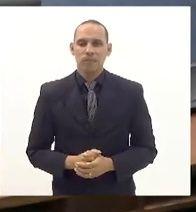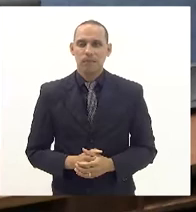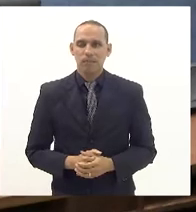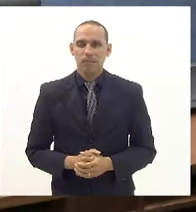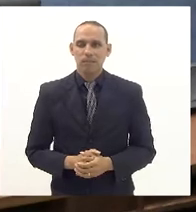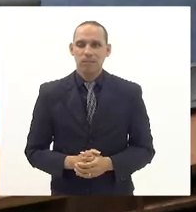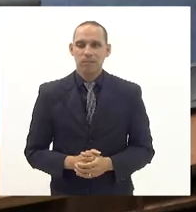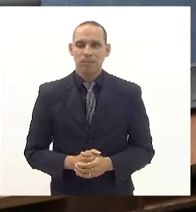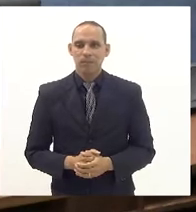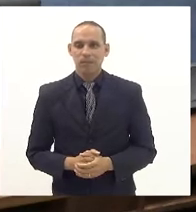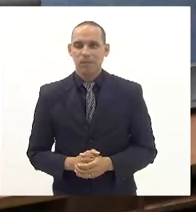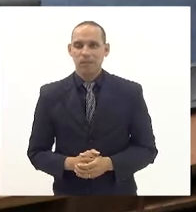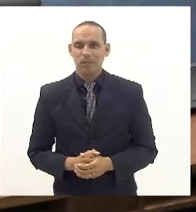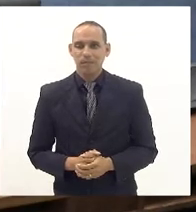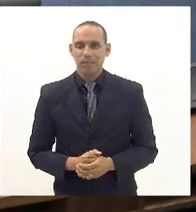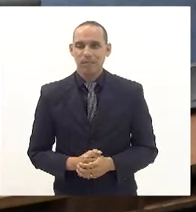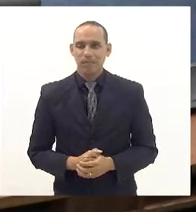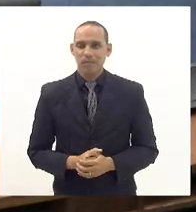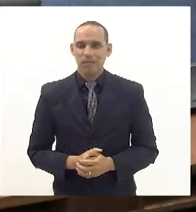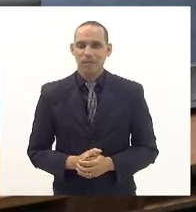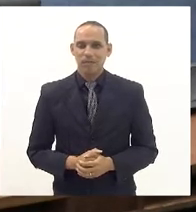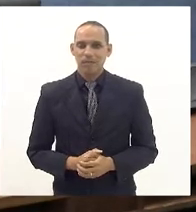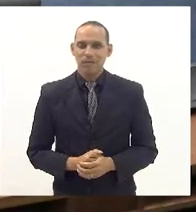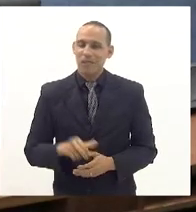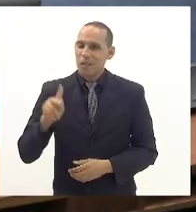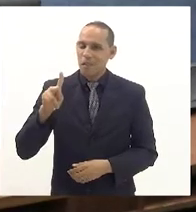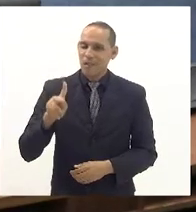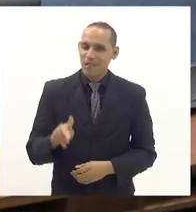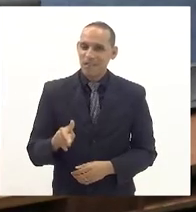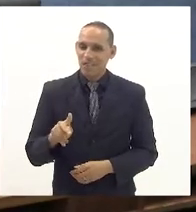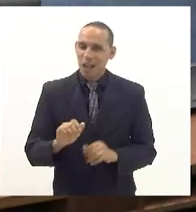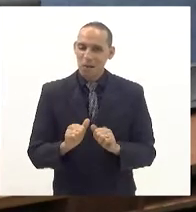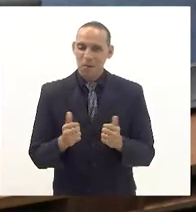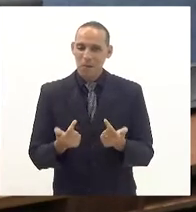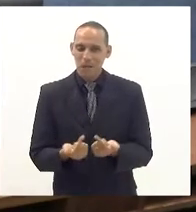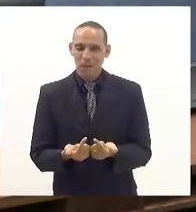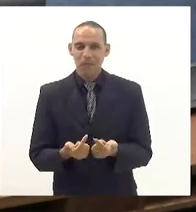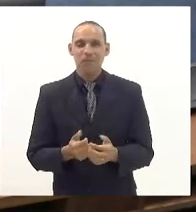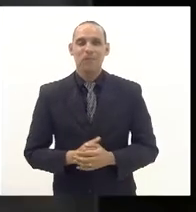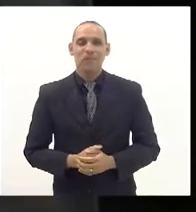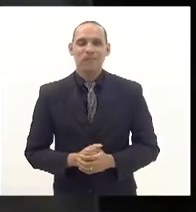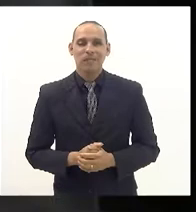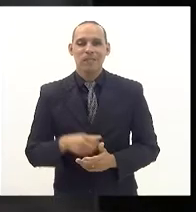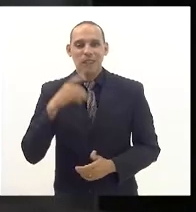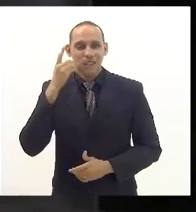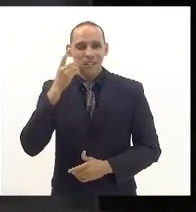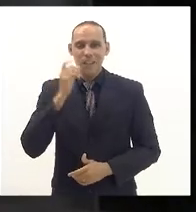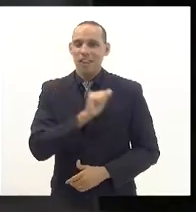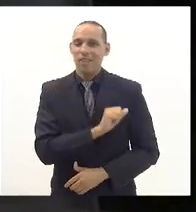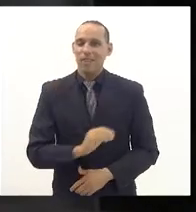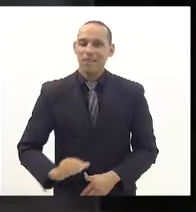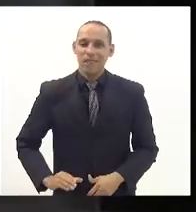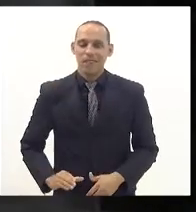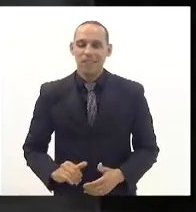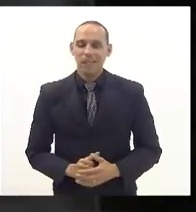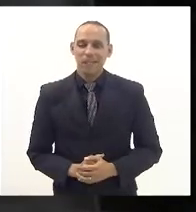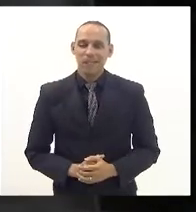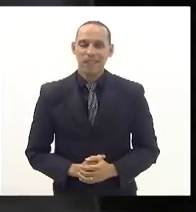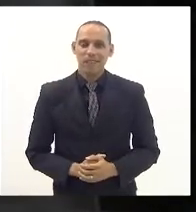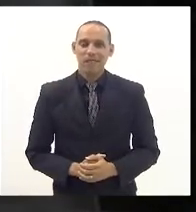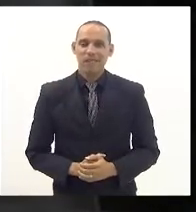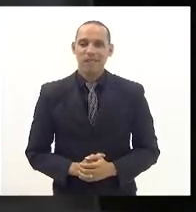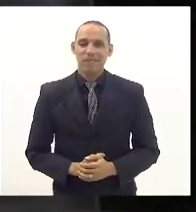e tem que ligar lá aí se uma presidente da Assembleia Legislativa do Estado Deputado André Ceciliano